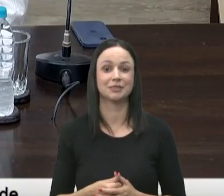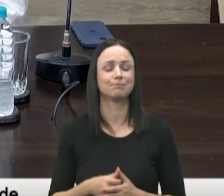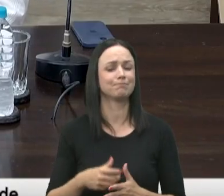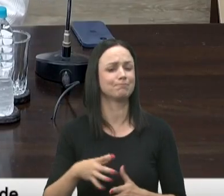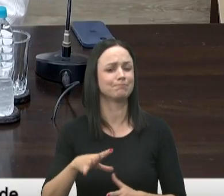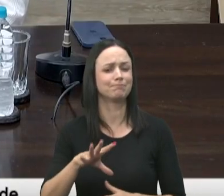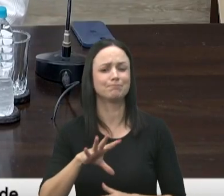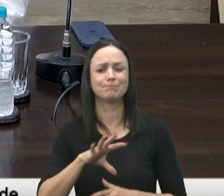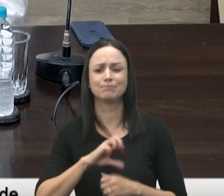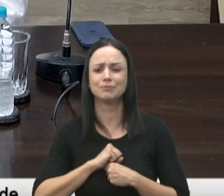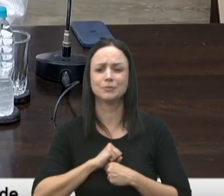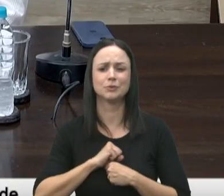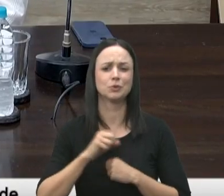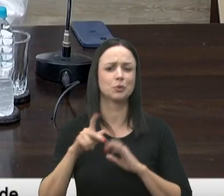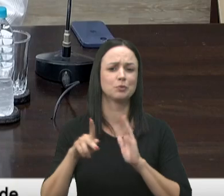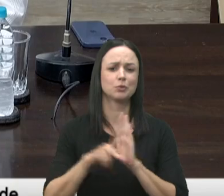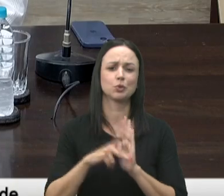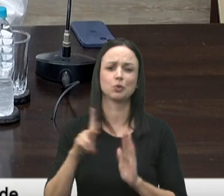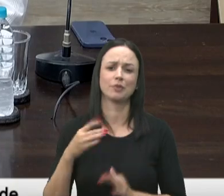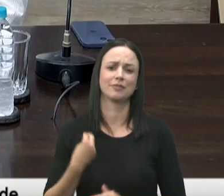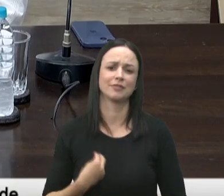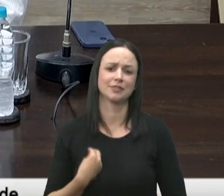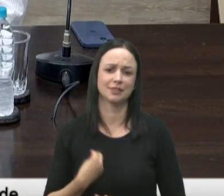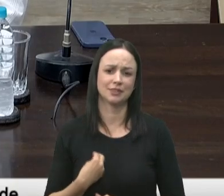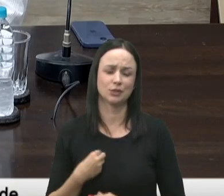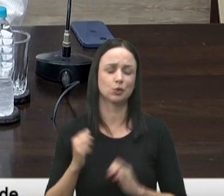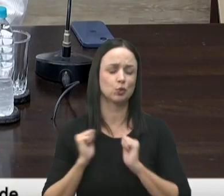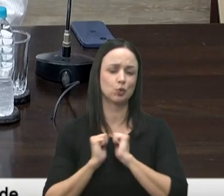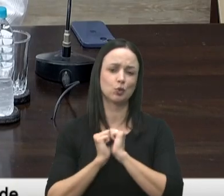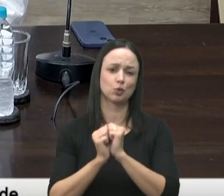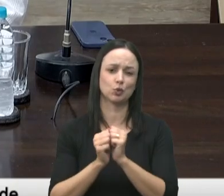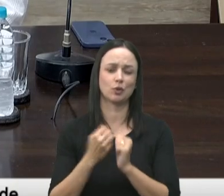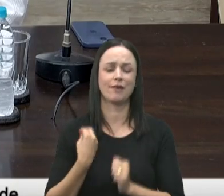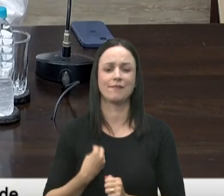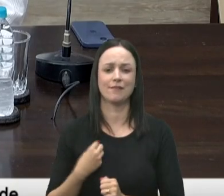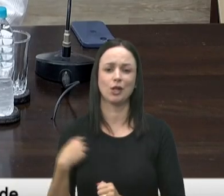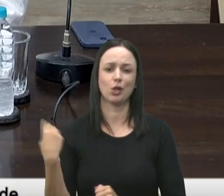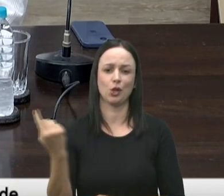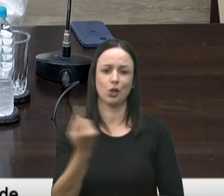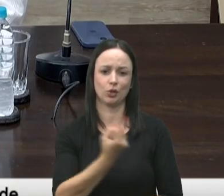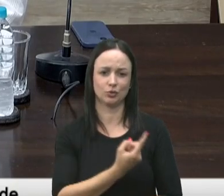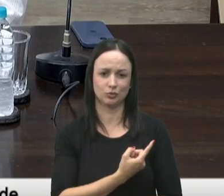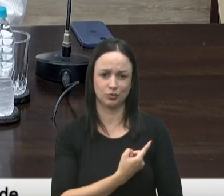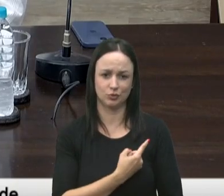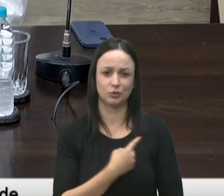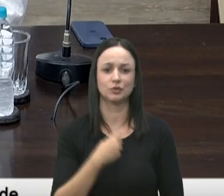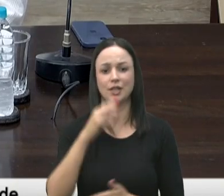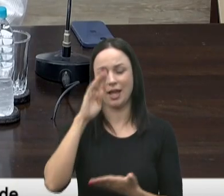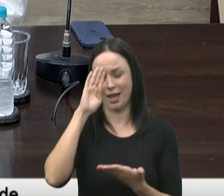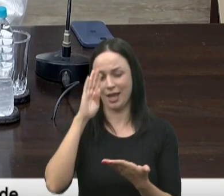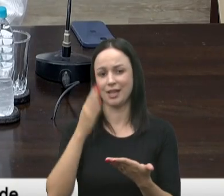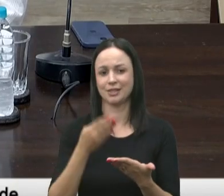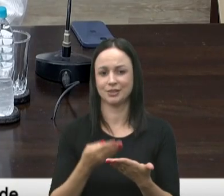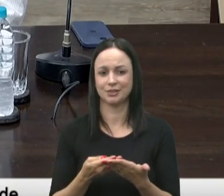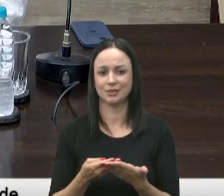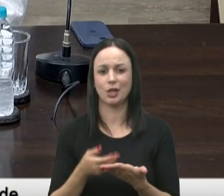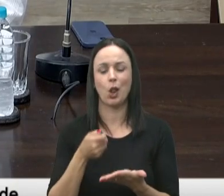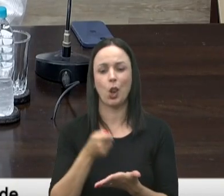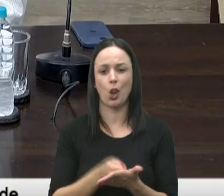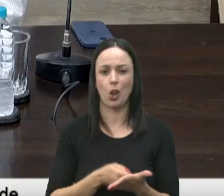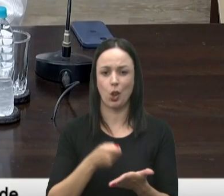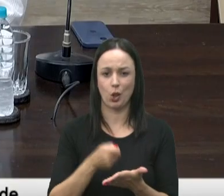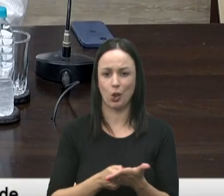si a sua própria vida e trazer com ela a vida de todos nós que acreditamos nas lutas